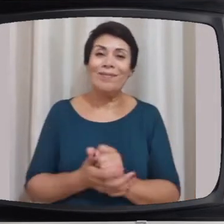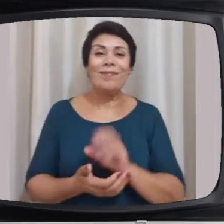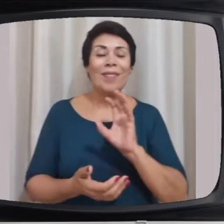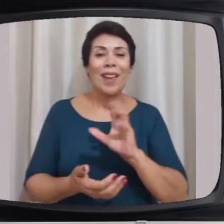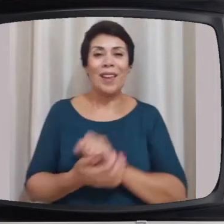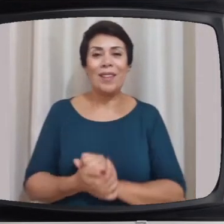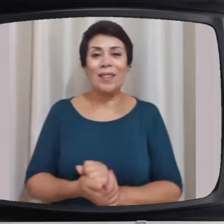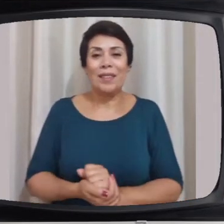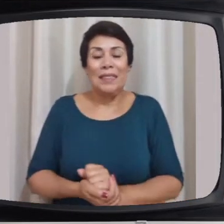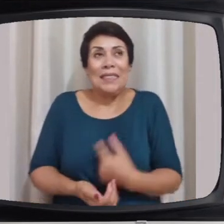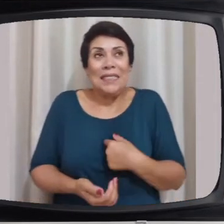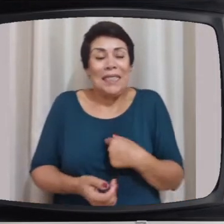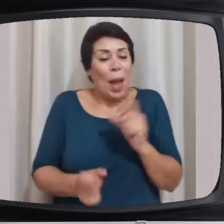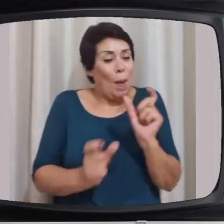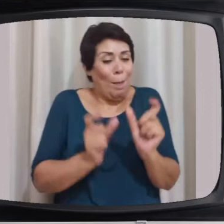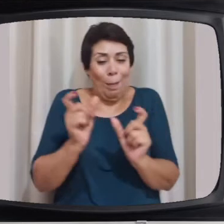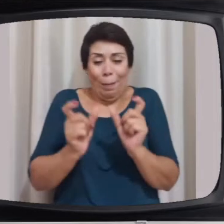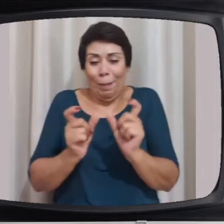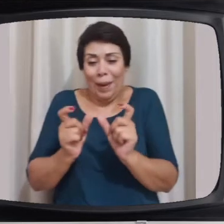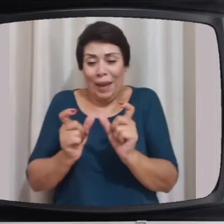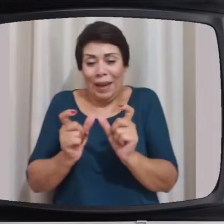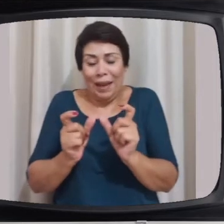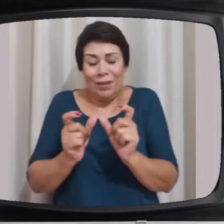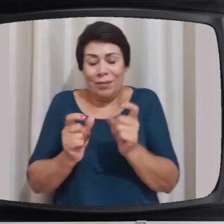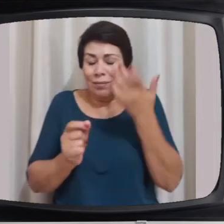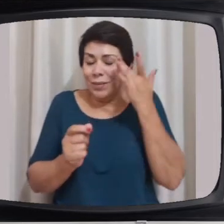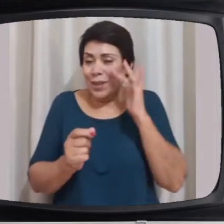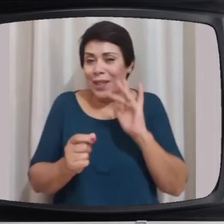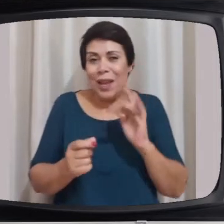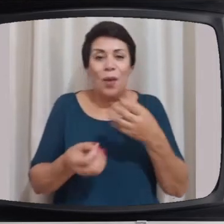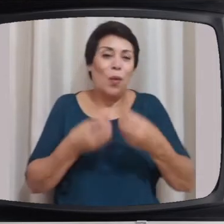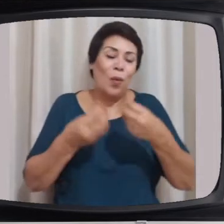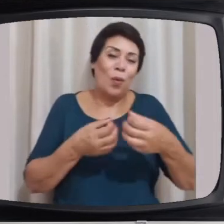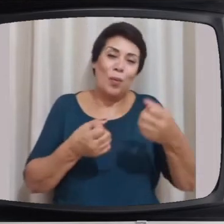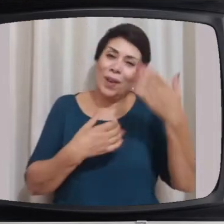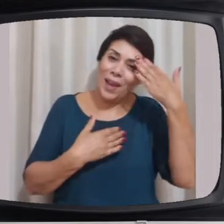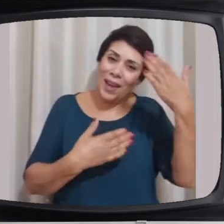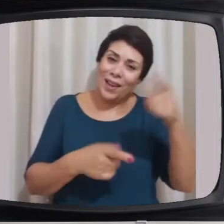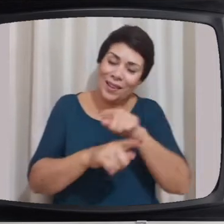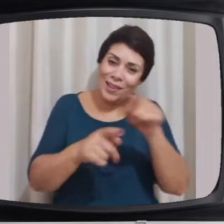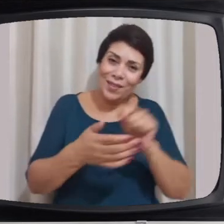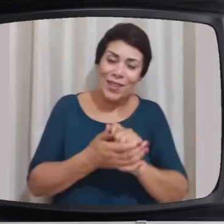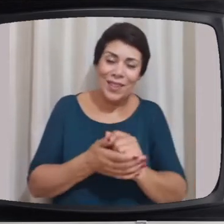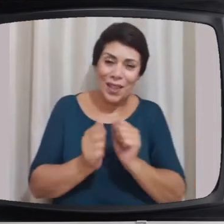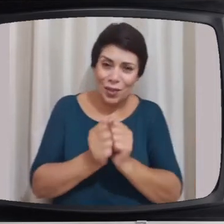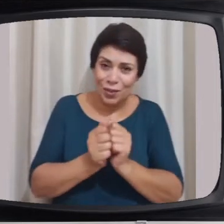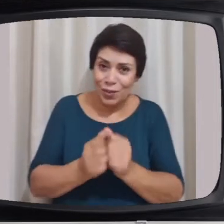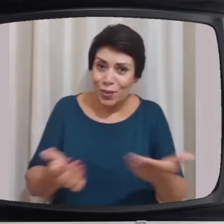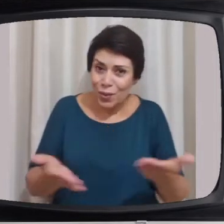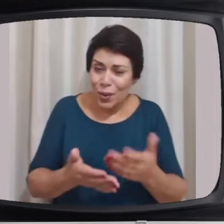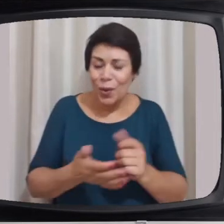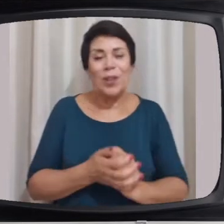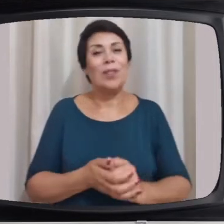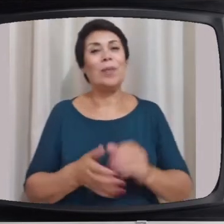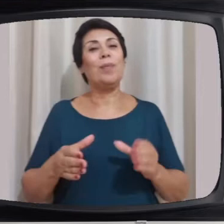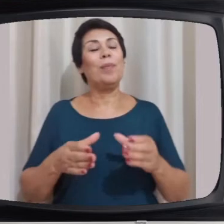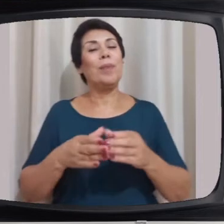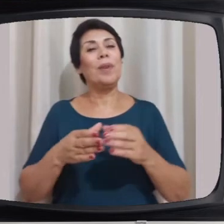eu nem consigo pôr em palavras para agradecer vocês de estarem aqui hoje com a gente, não só pela